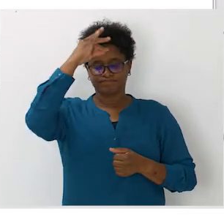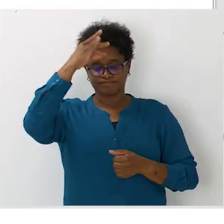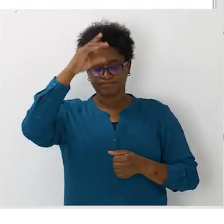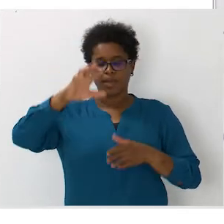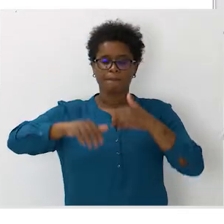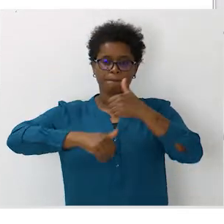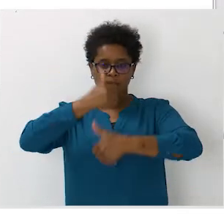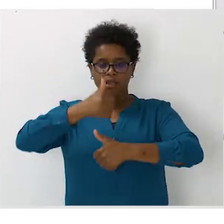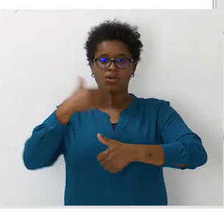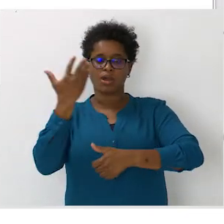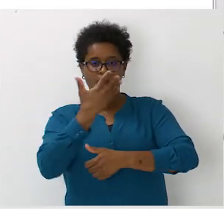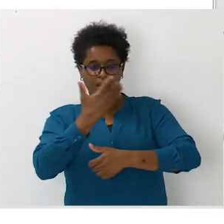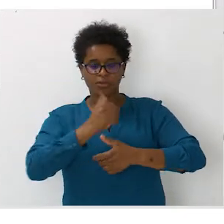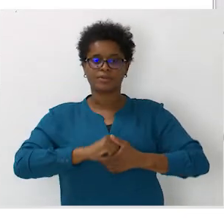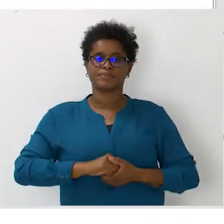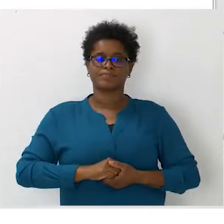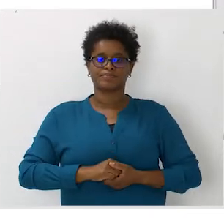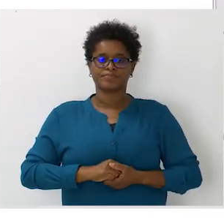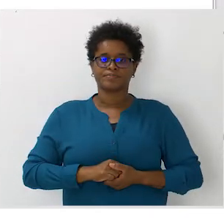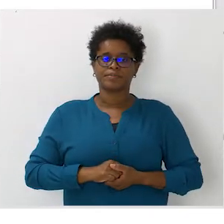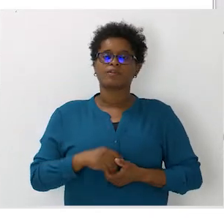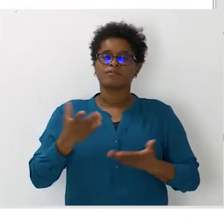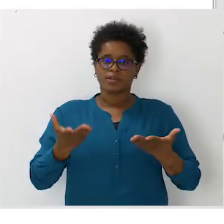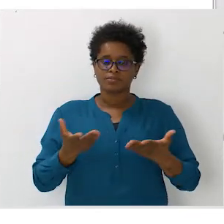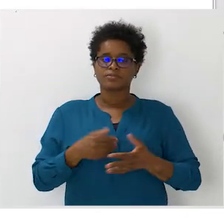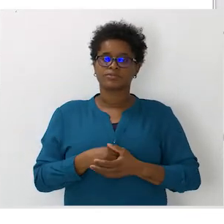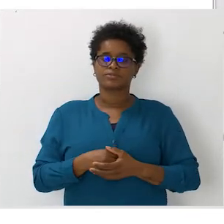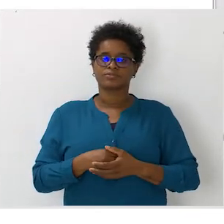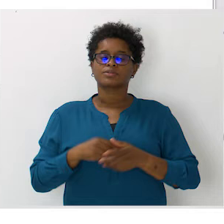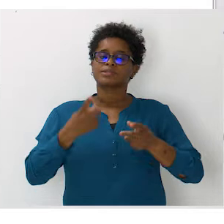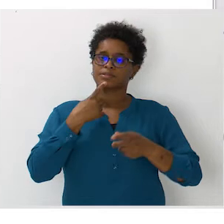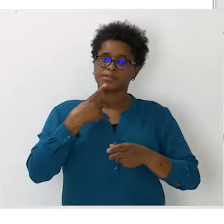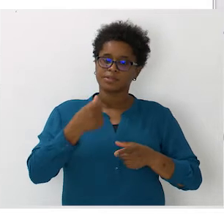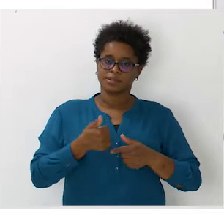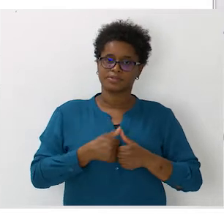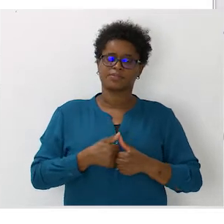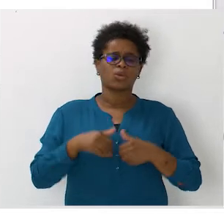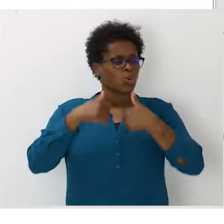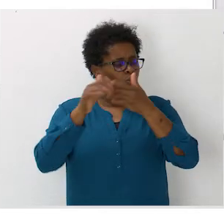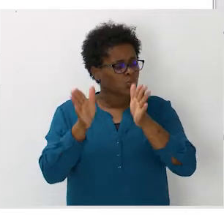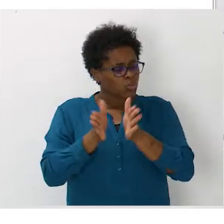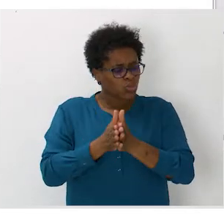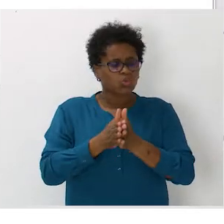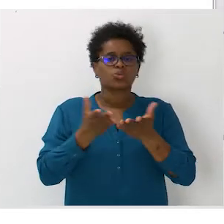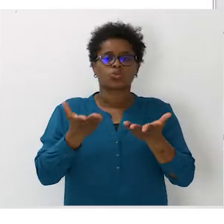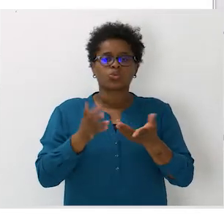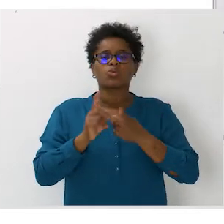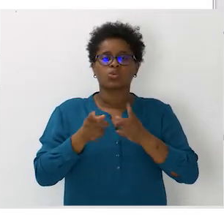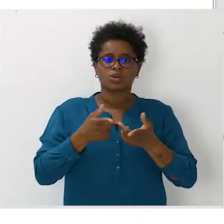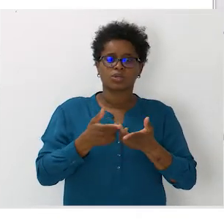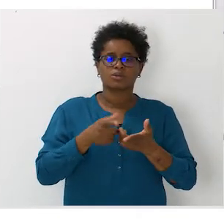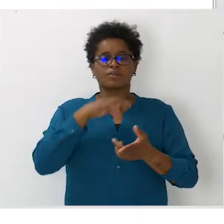ainda melhor a nossa aula, vamos lá compreender tudo aquilo